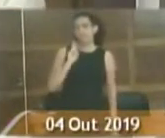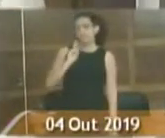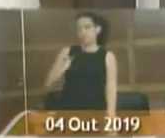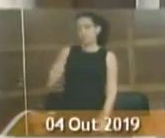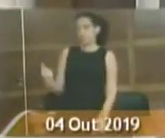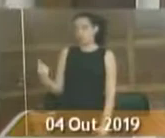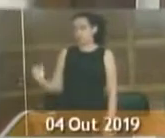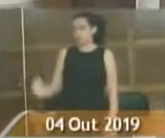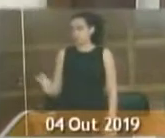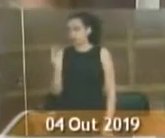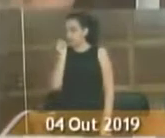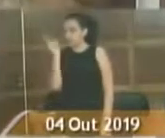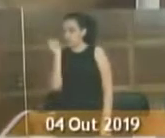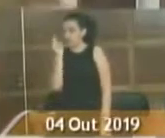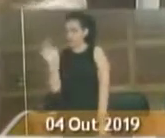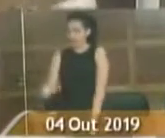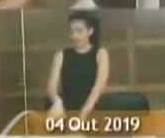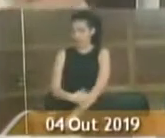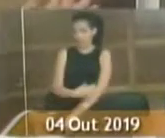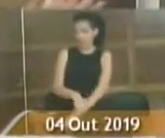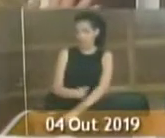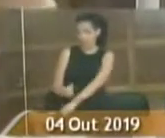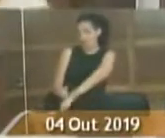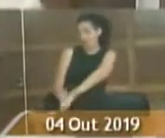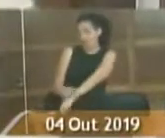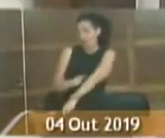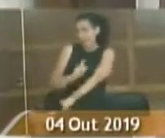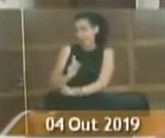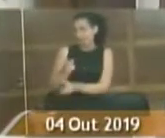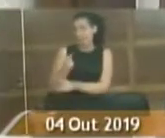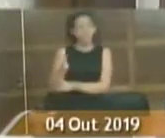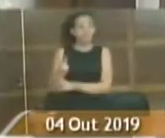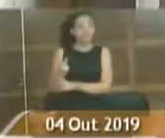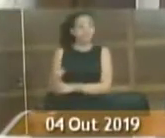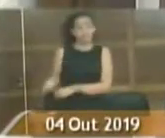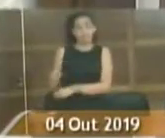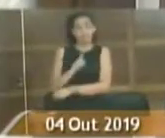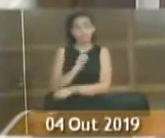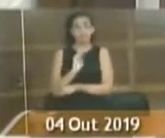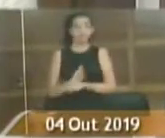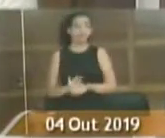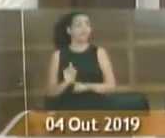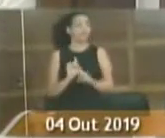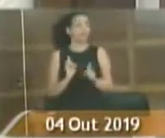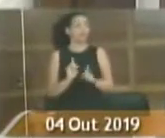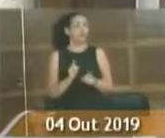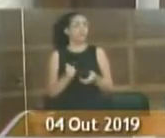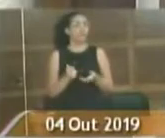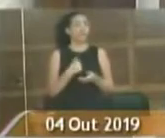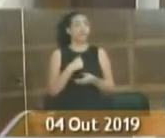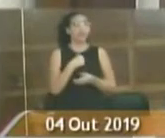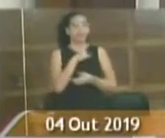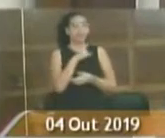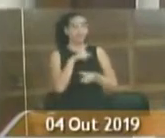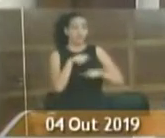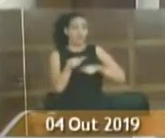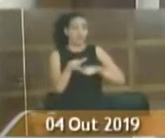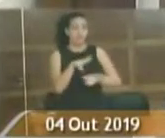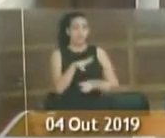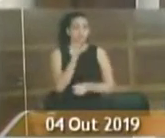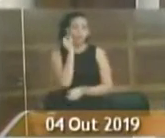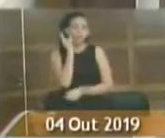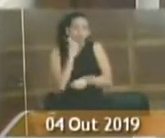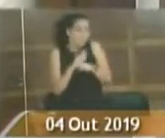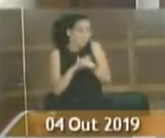uma ferida. Ai, vou atravessar a rua. Ele tem aquela doença horrível. Não é assim, tá? Esse gato, por exemplo, eu trabalho com eles o tempo